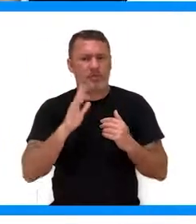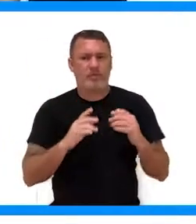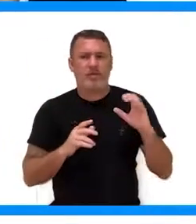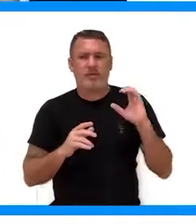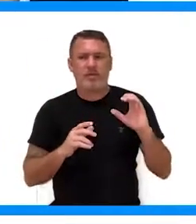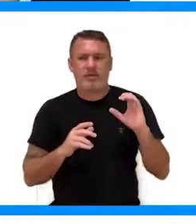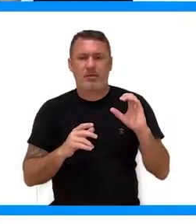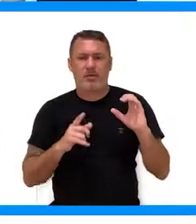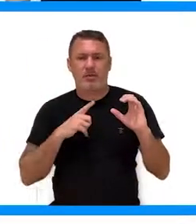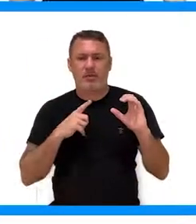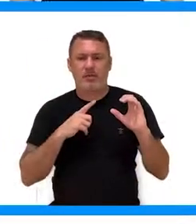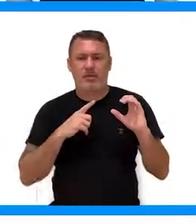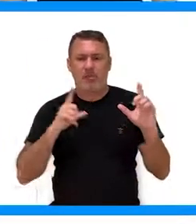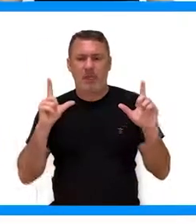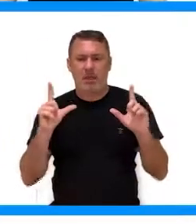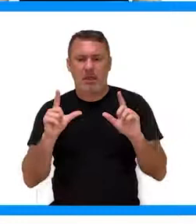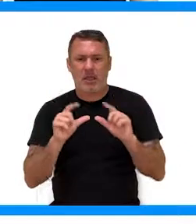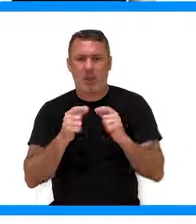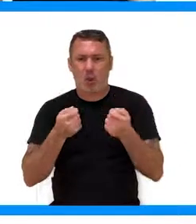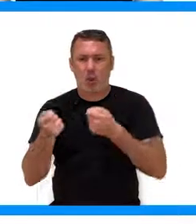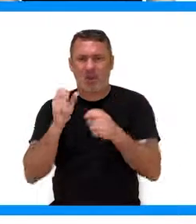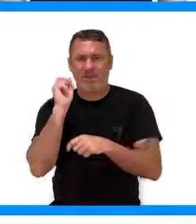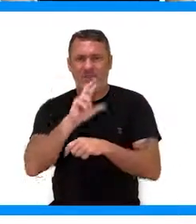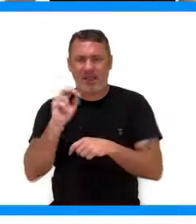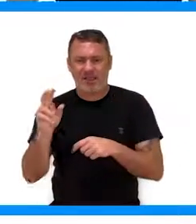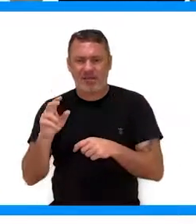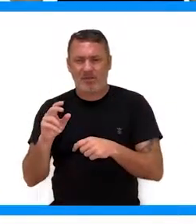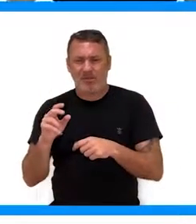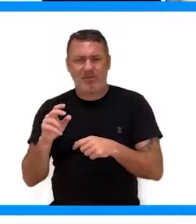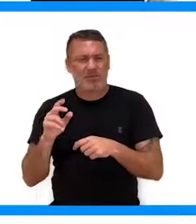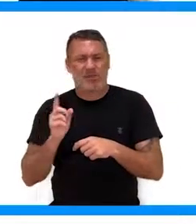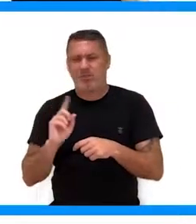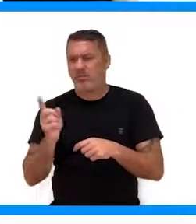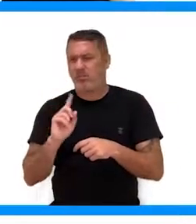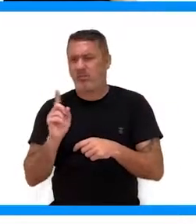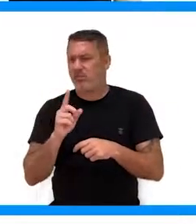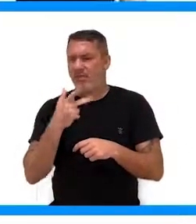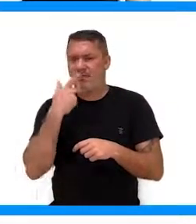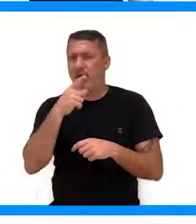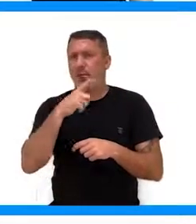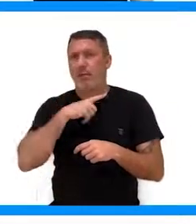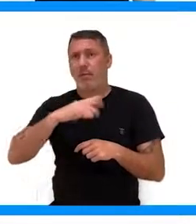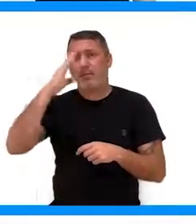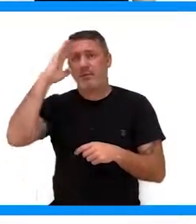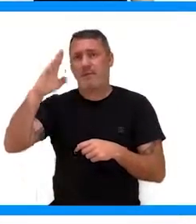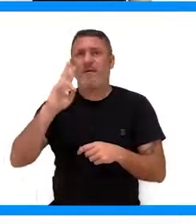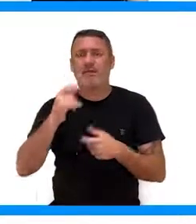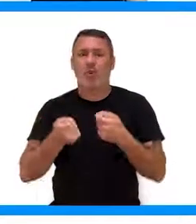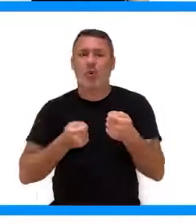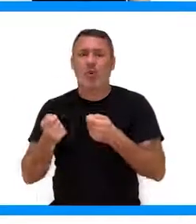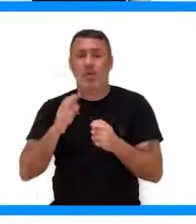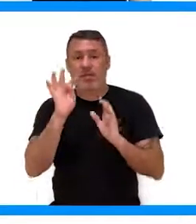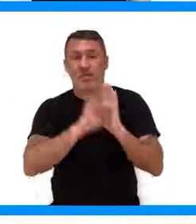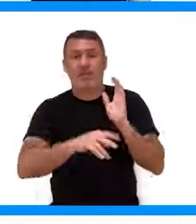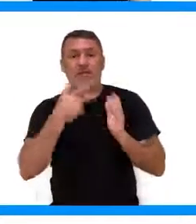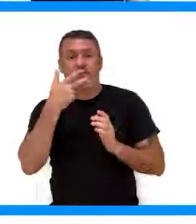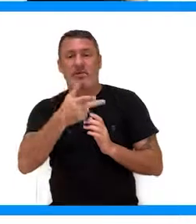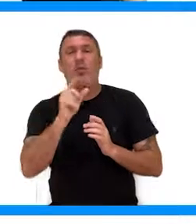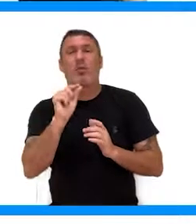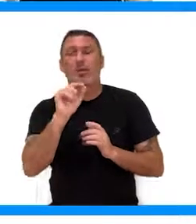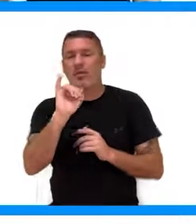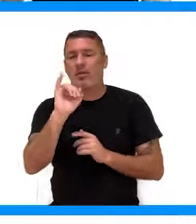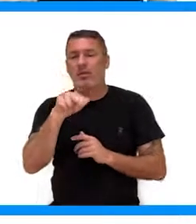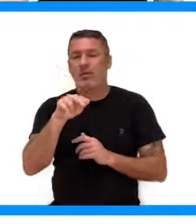É um aumento. Restrição do controle de pragas? Não. Na verdade, aqui você vai ter uma priorização desse controle. Está lá